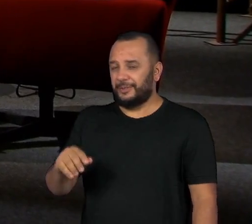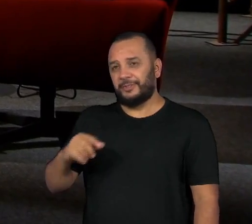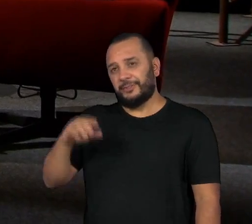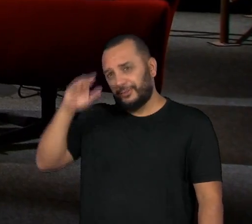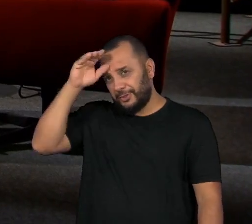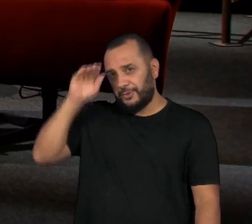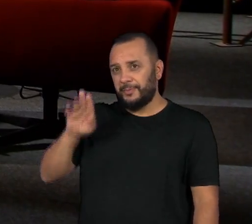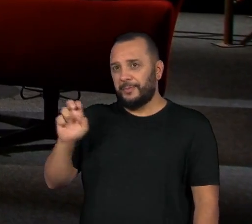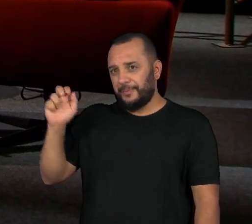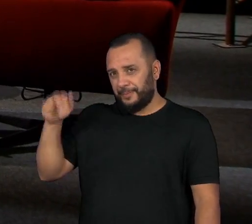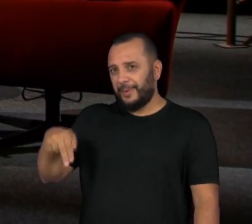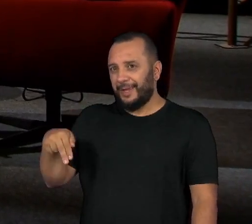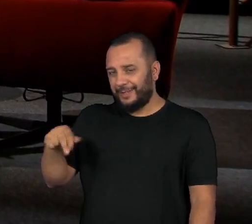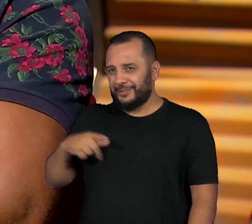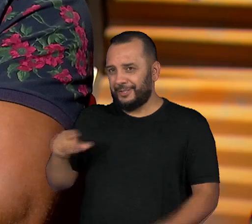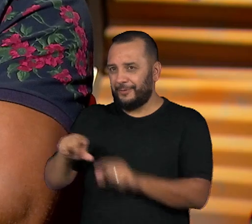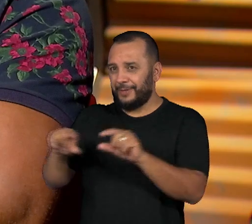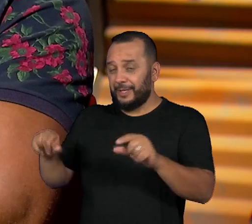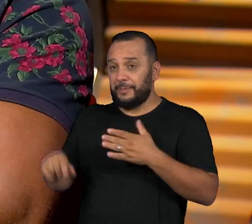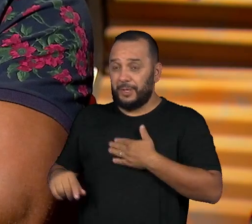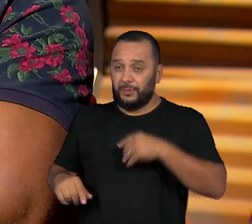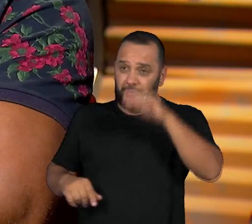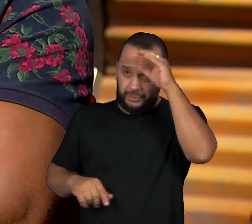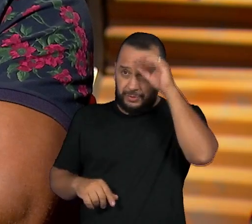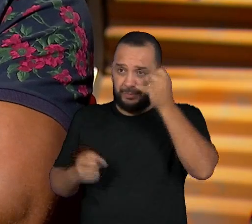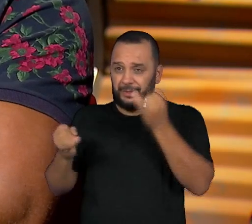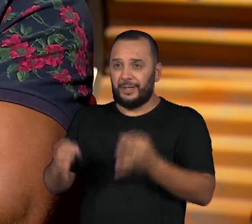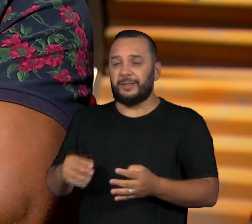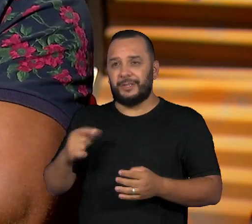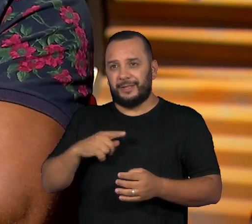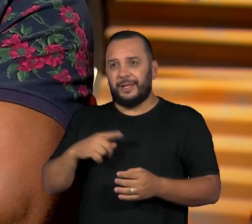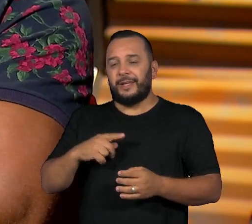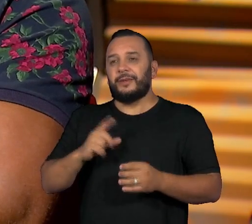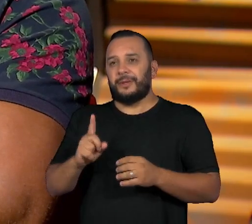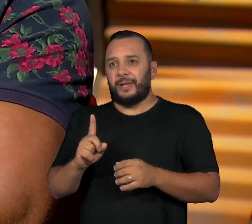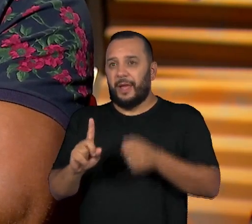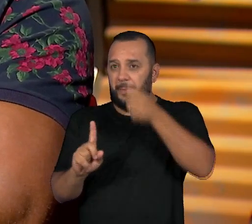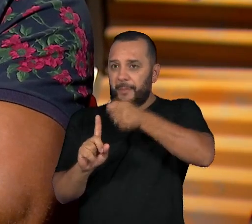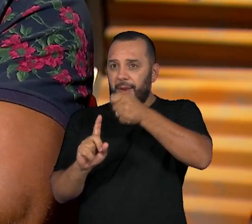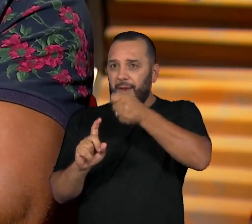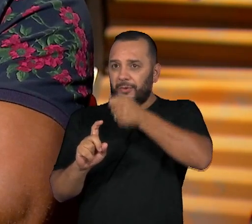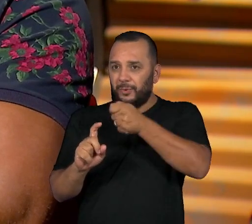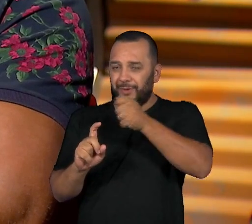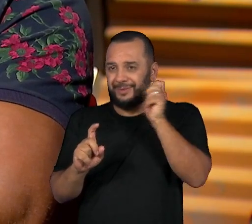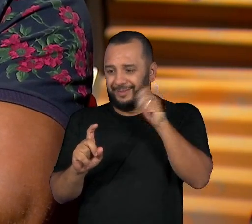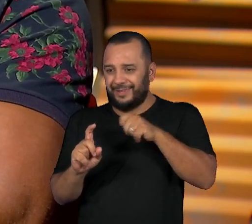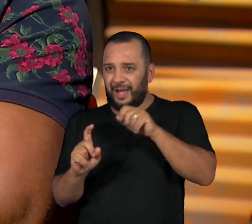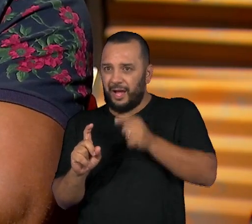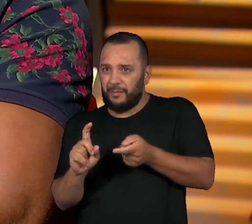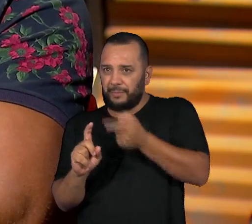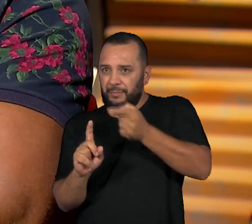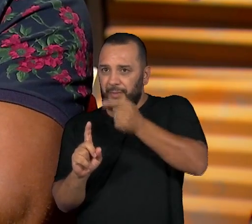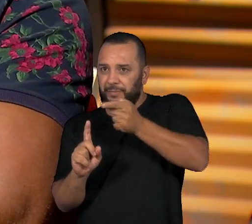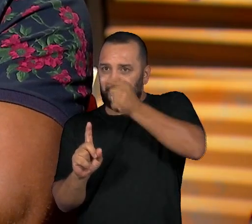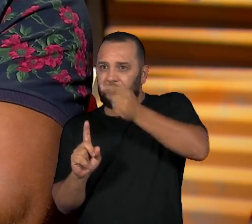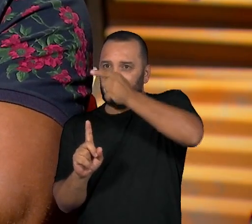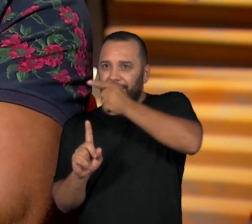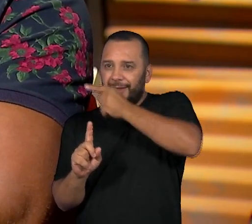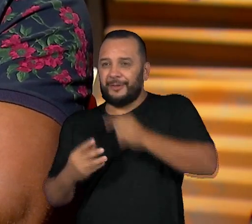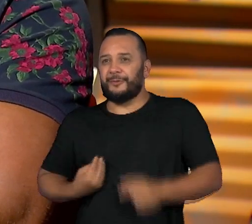essa frase e meu tio tinha a frase seguinte: todo prego torto merece uma chance de ser desentortado.